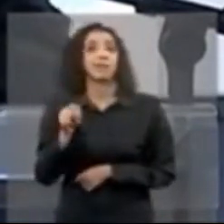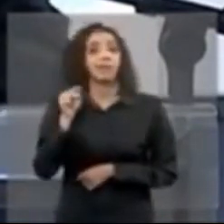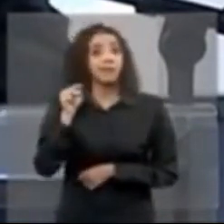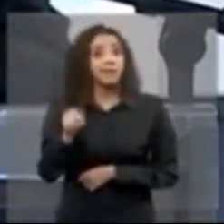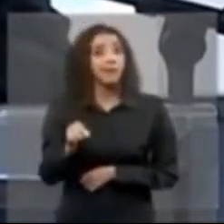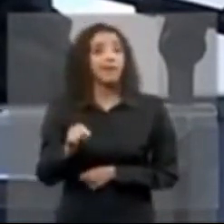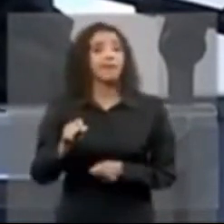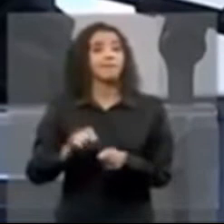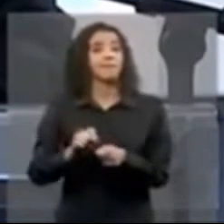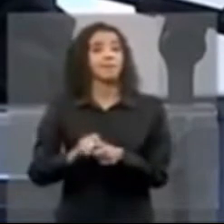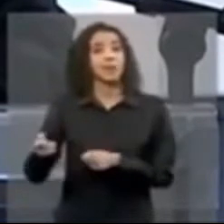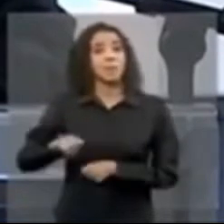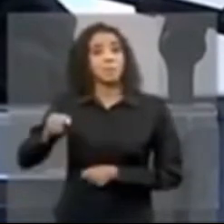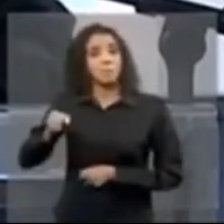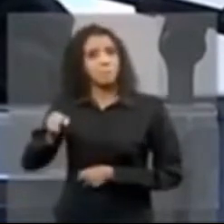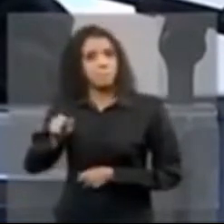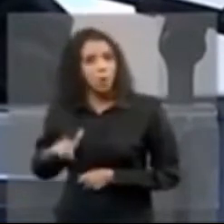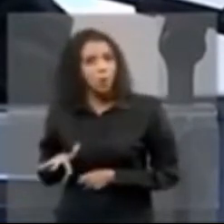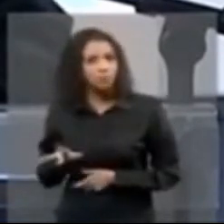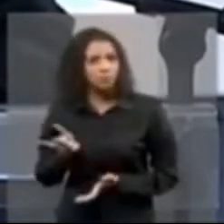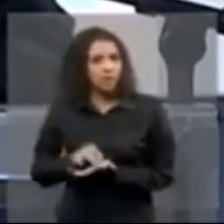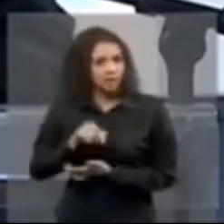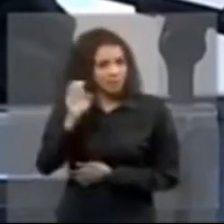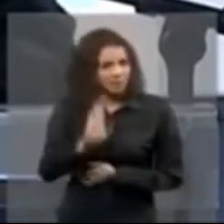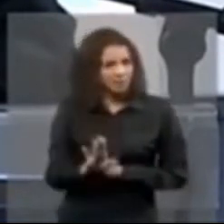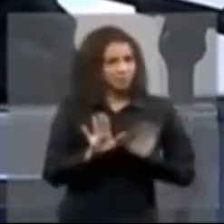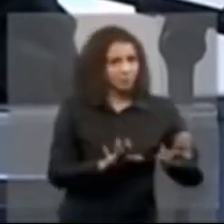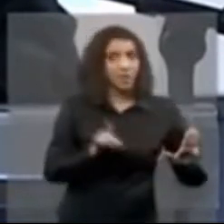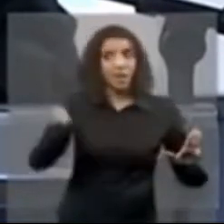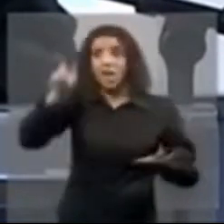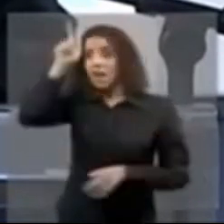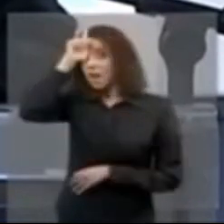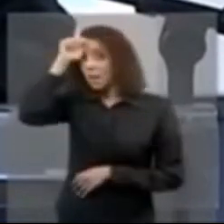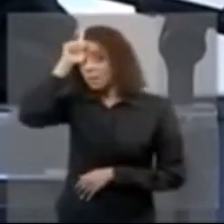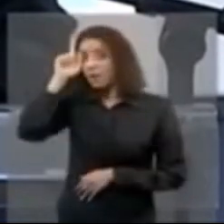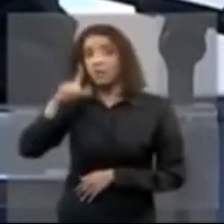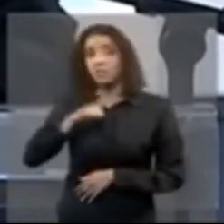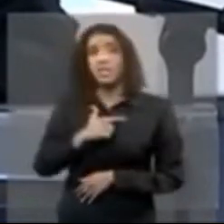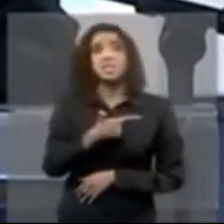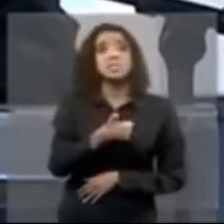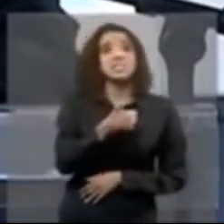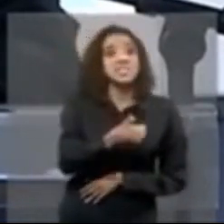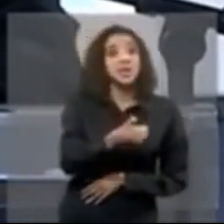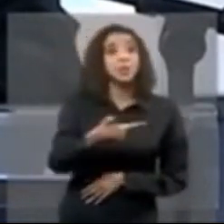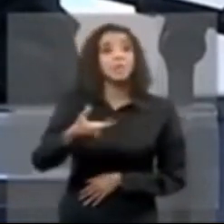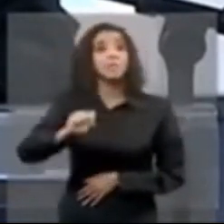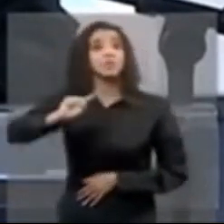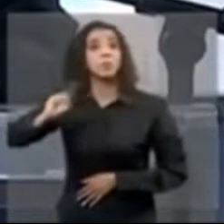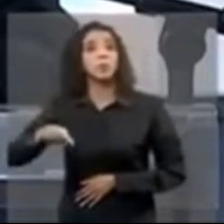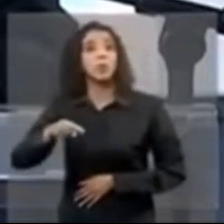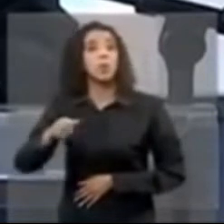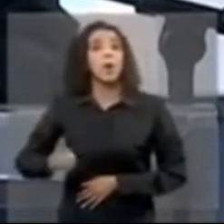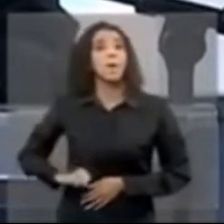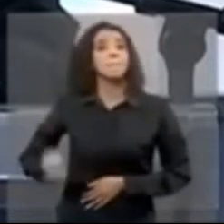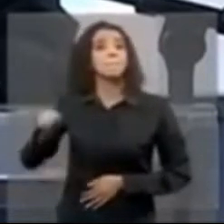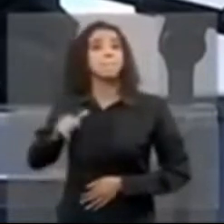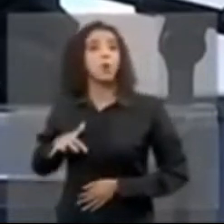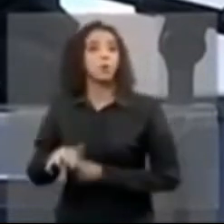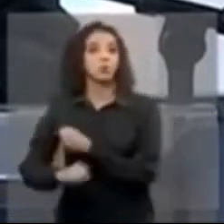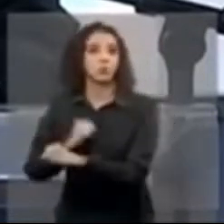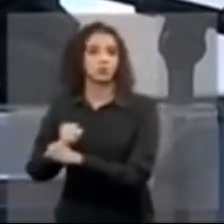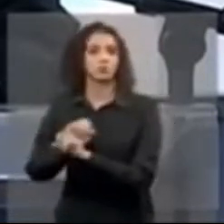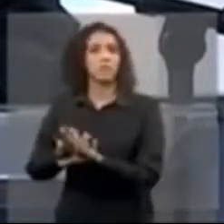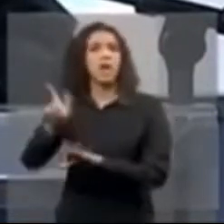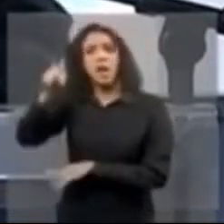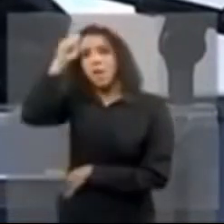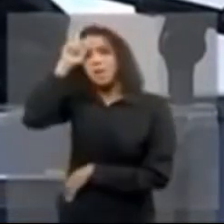abortos do que no Brasil. Mas na Alemanha, se praticam 120 mil abortos por ano. A Alemanha possui apenas